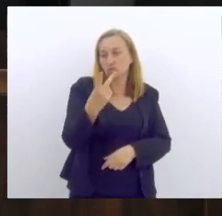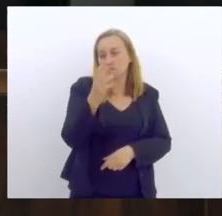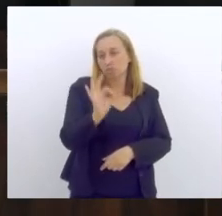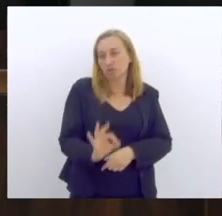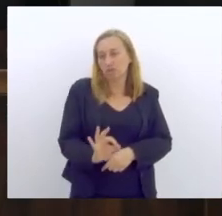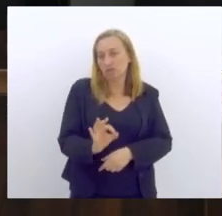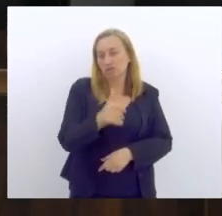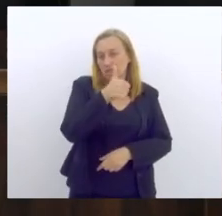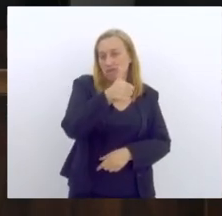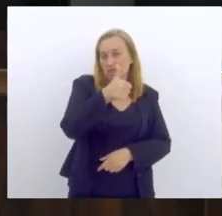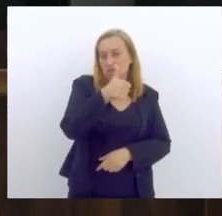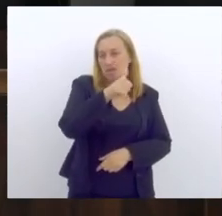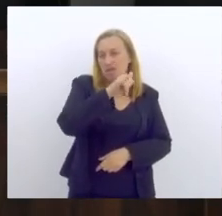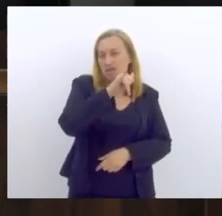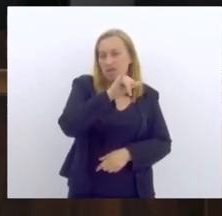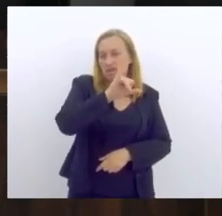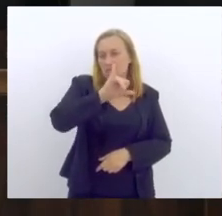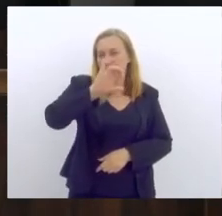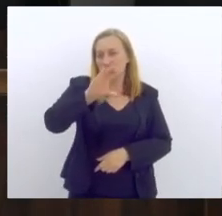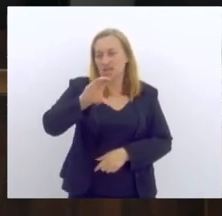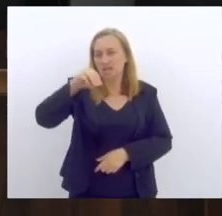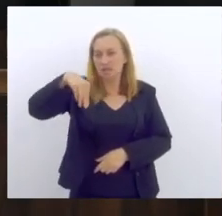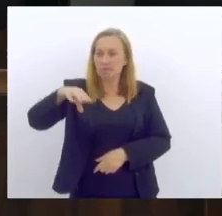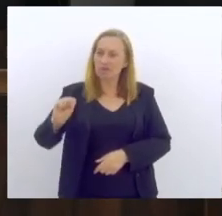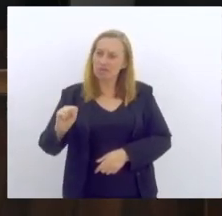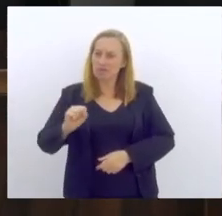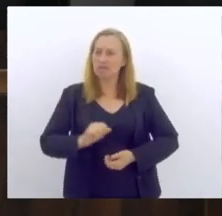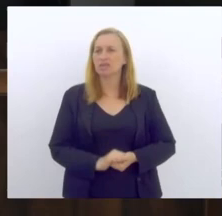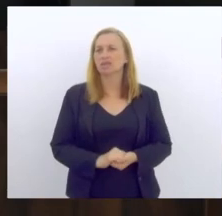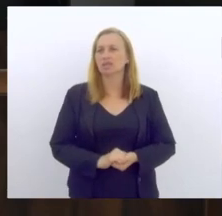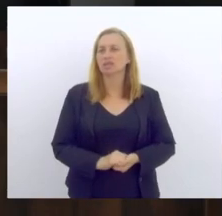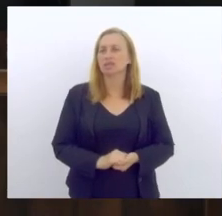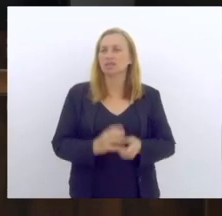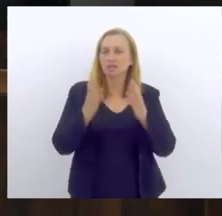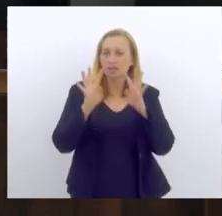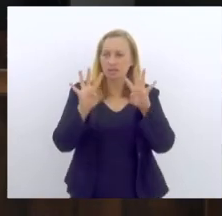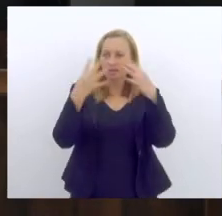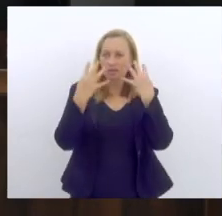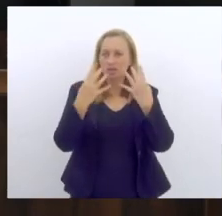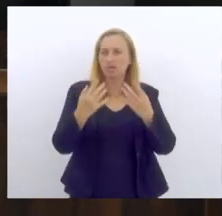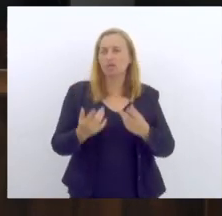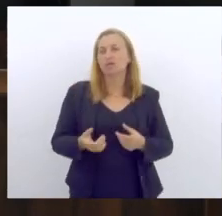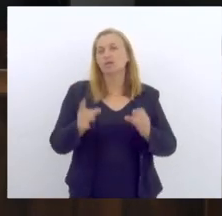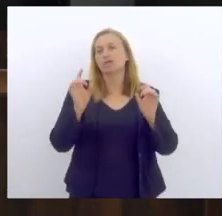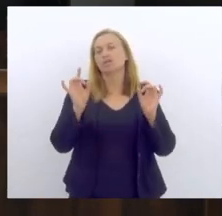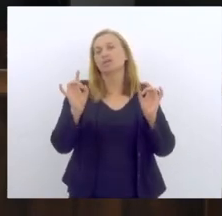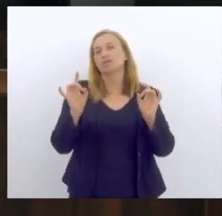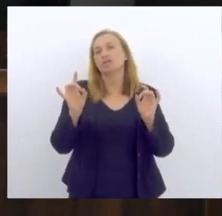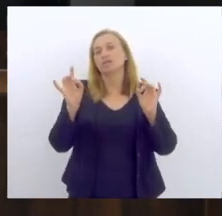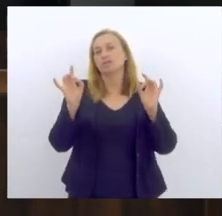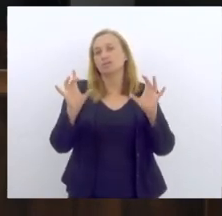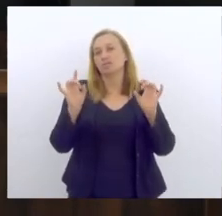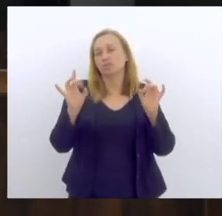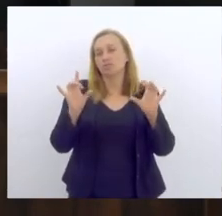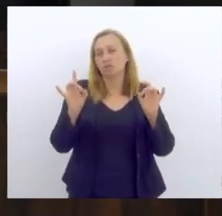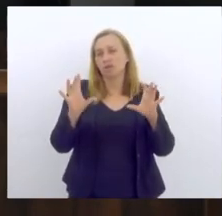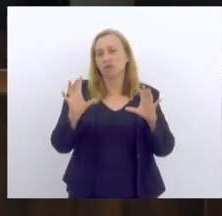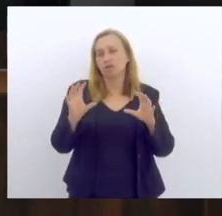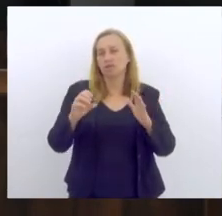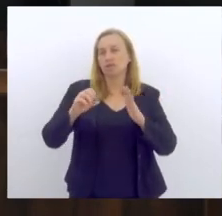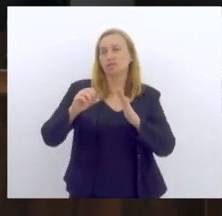a ICMS e eu tenho chamada atenção principalmente das bancadas federais do Senado e da câmara